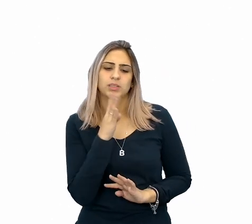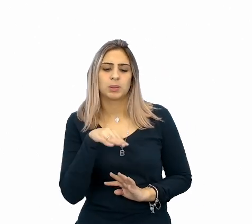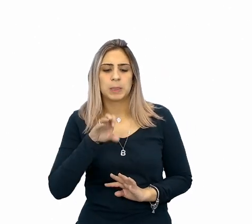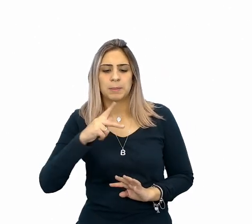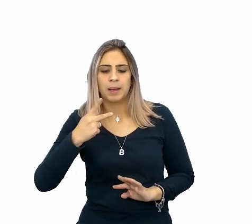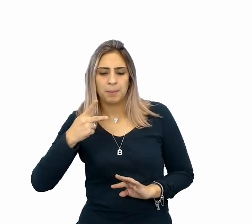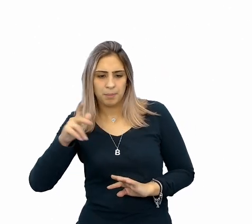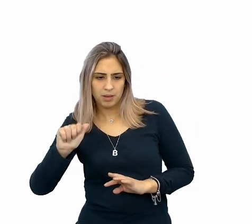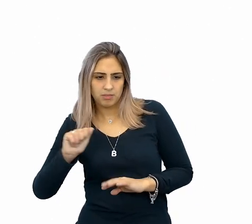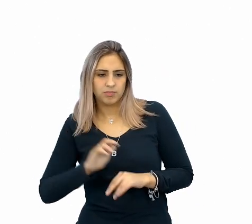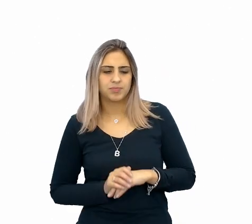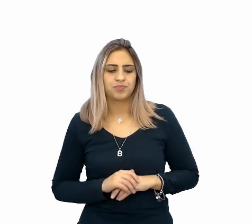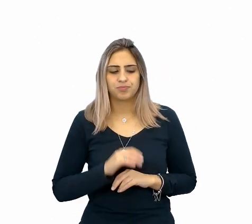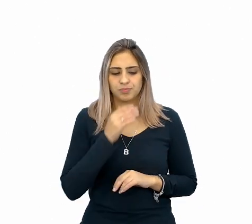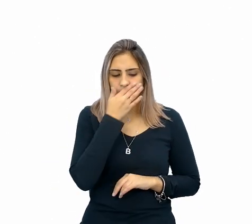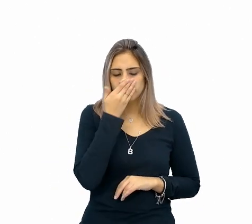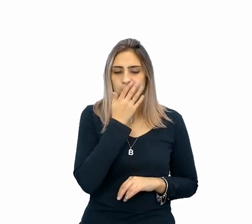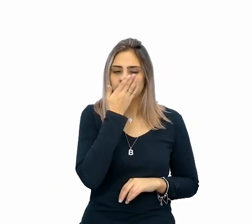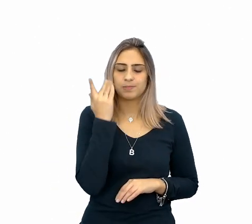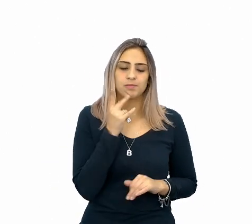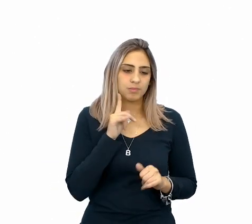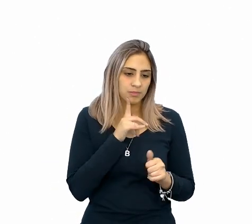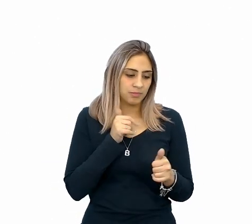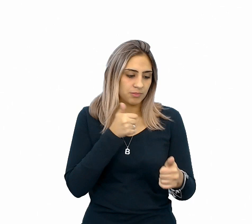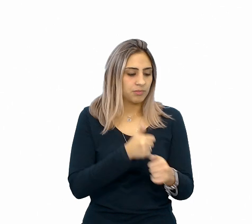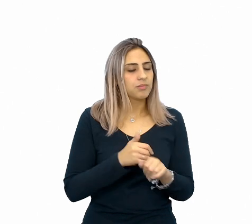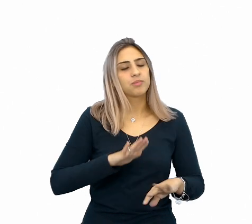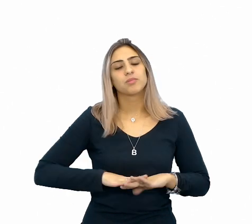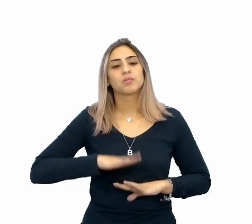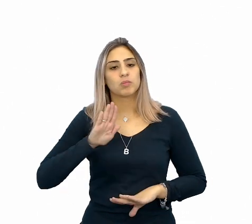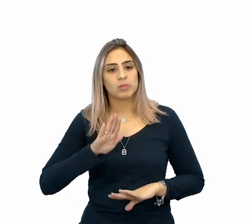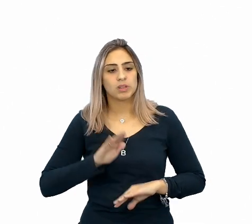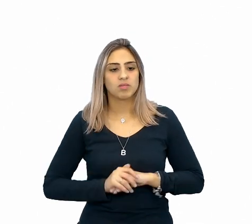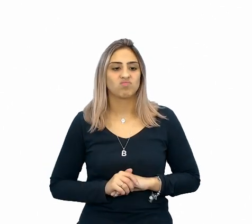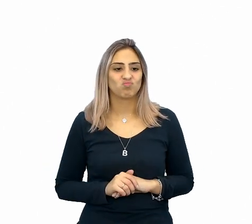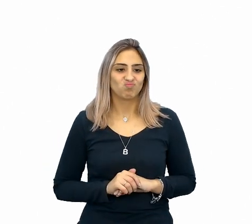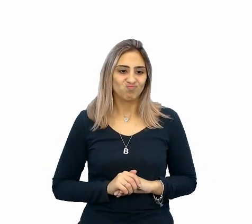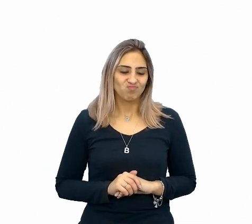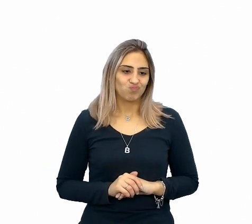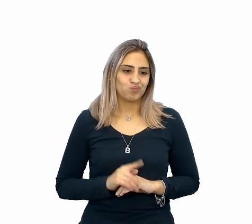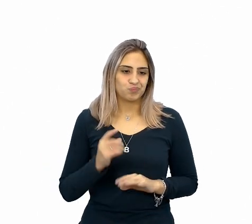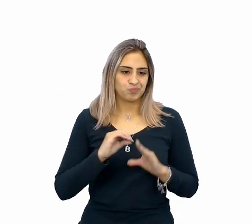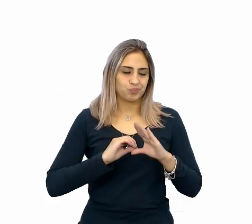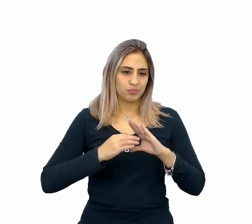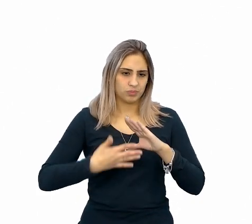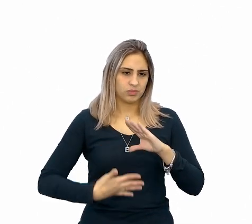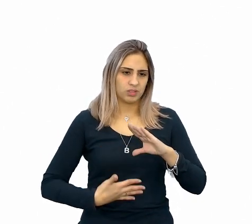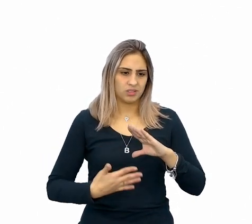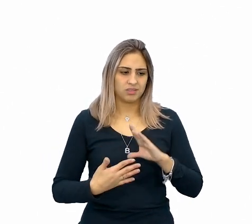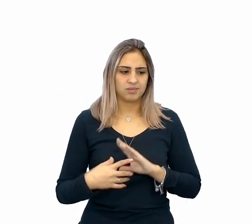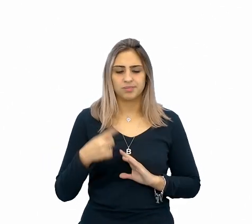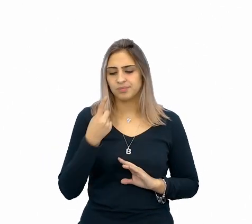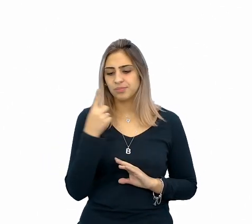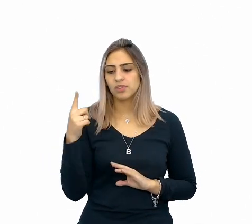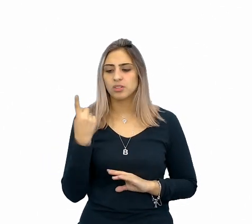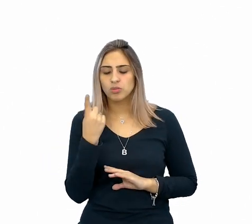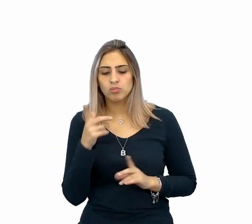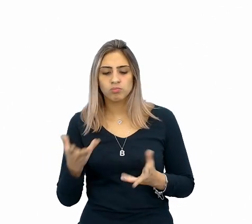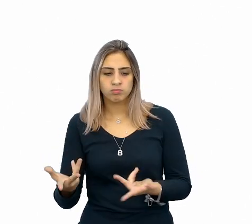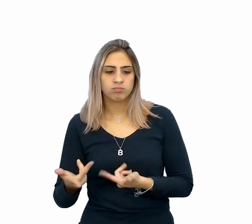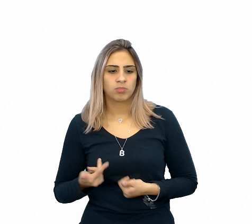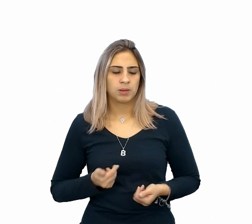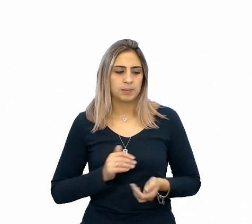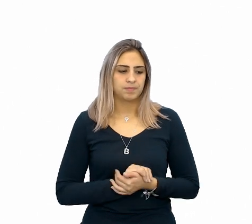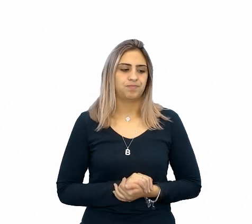mapa e, então, aproximarem-se mais das características de um convite,